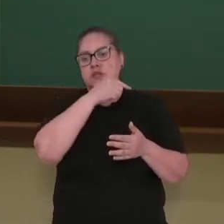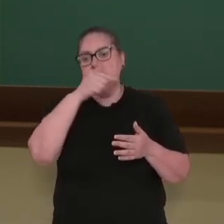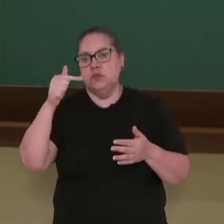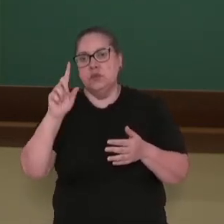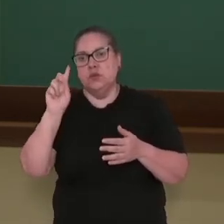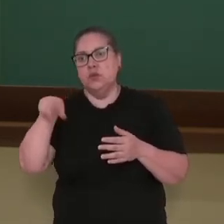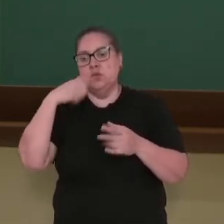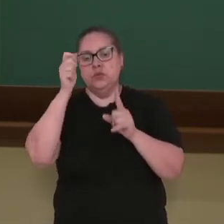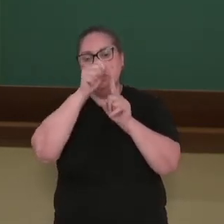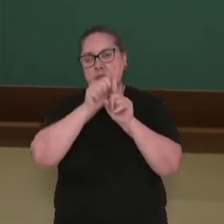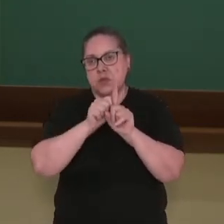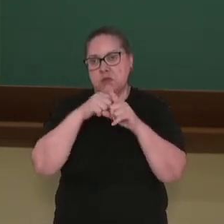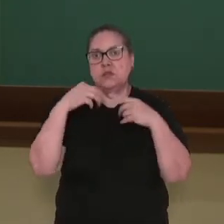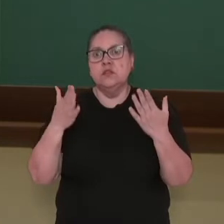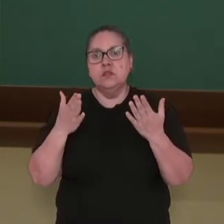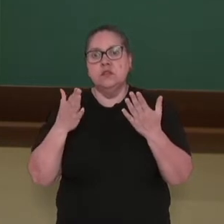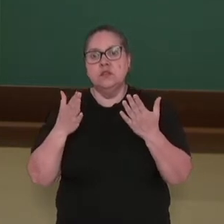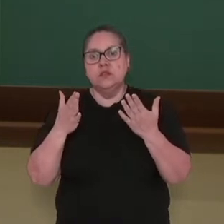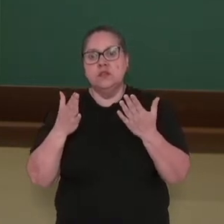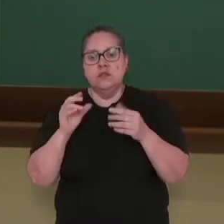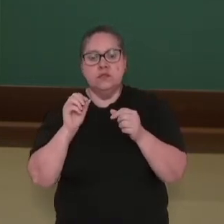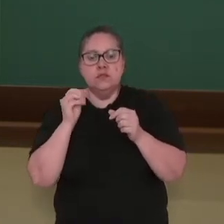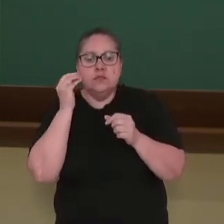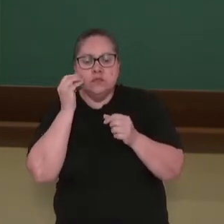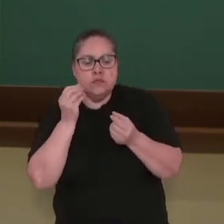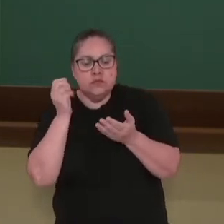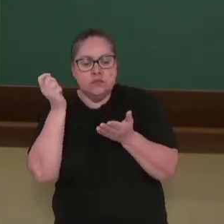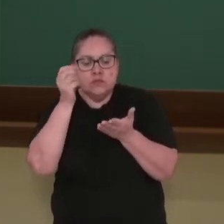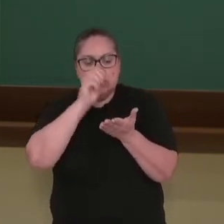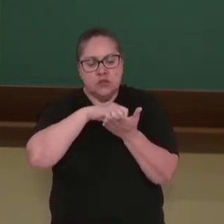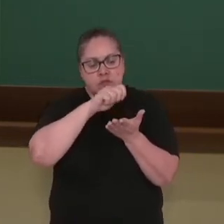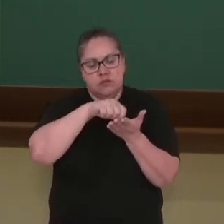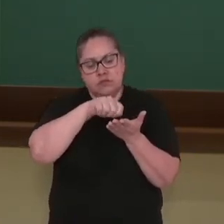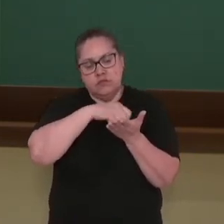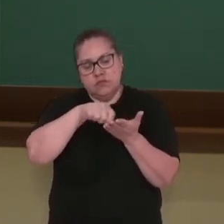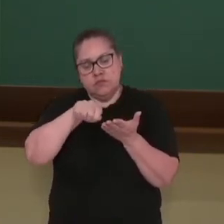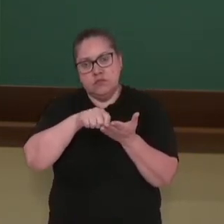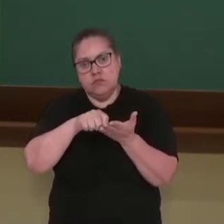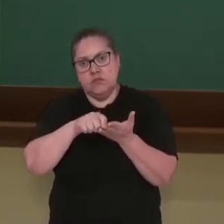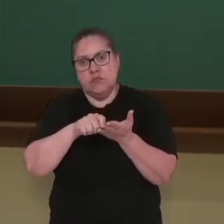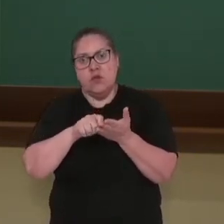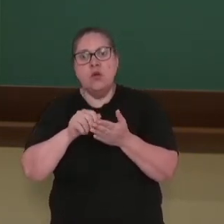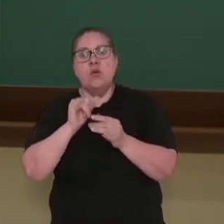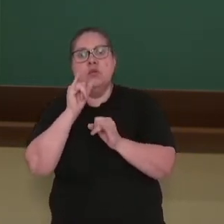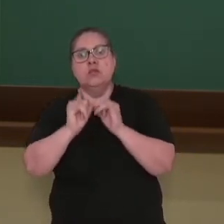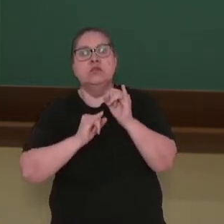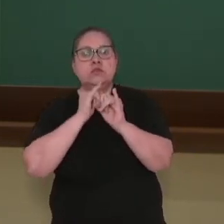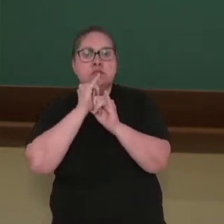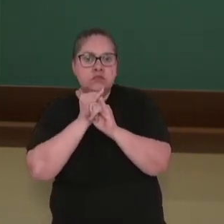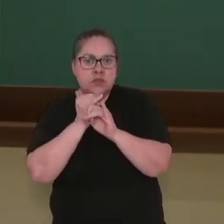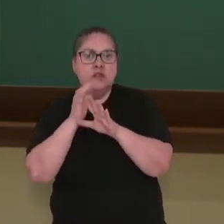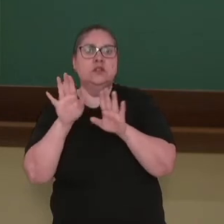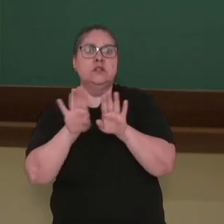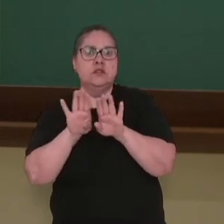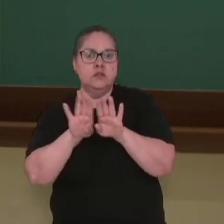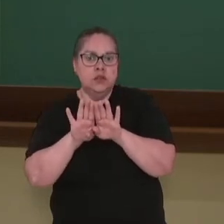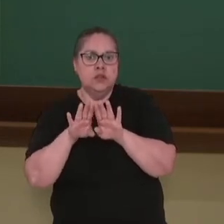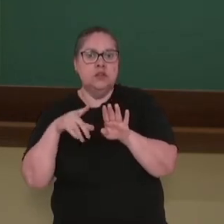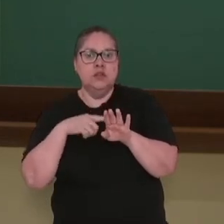cumpra suas obrigações, evite distrações, defina seus objetivos, dê o seu melhor e encare